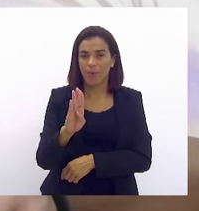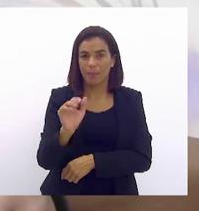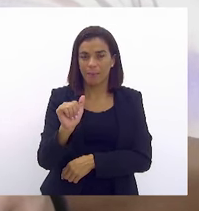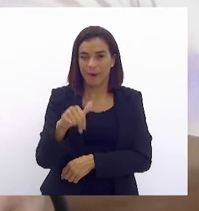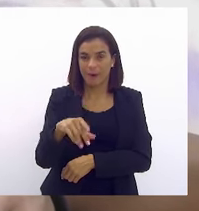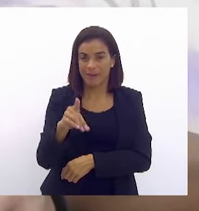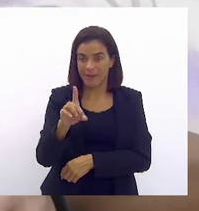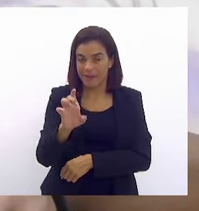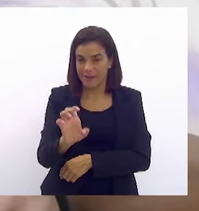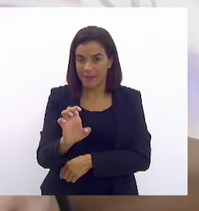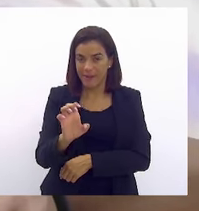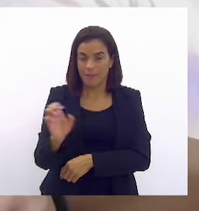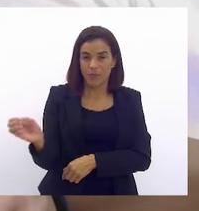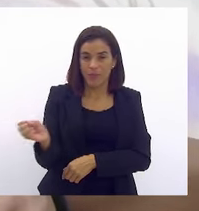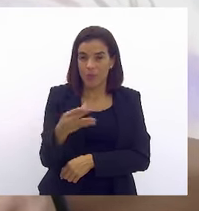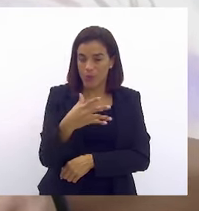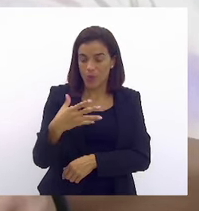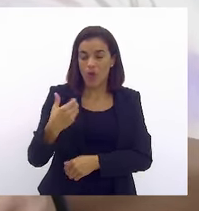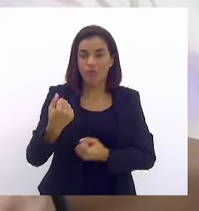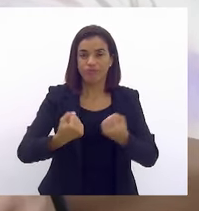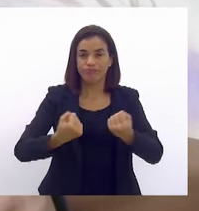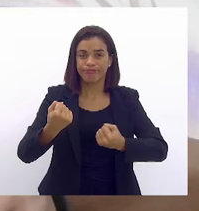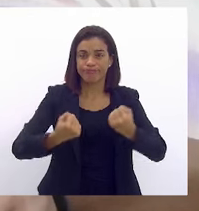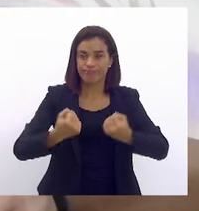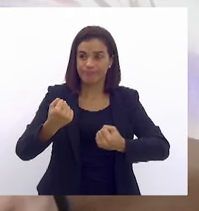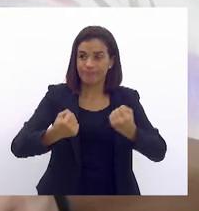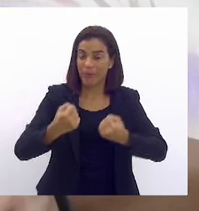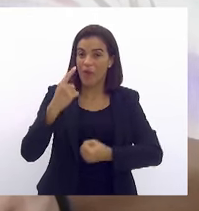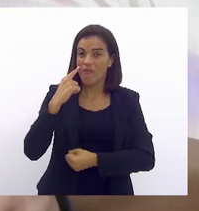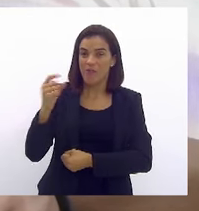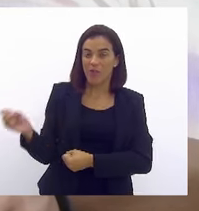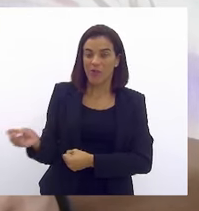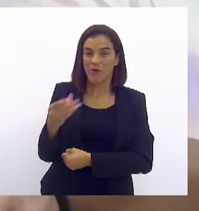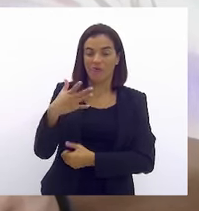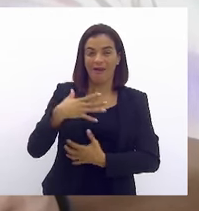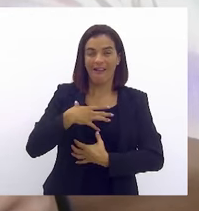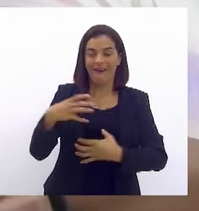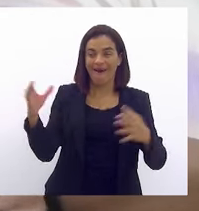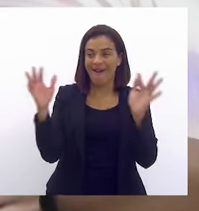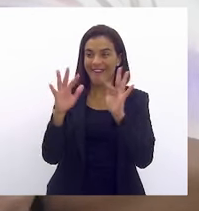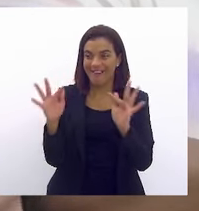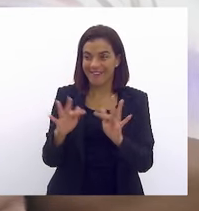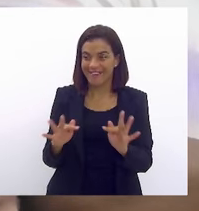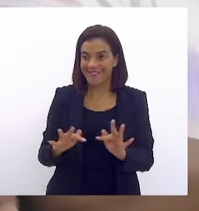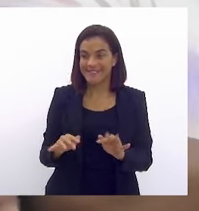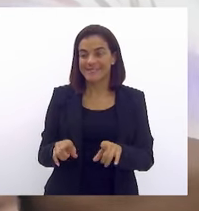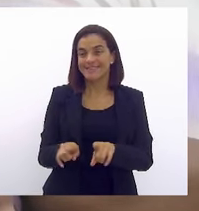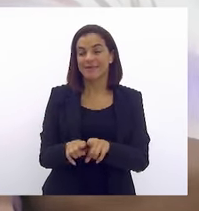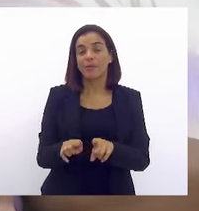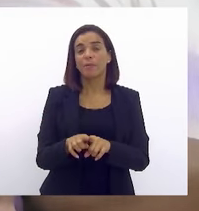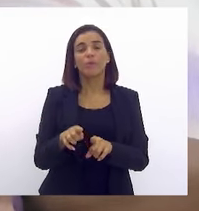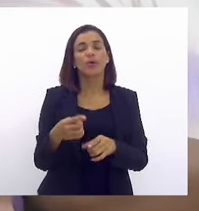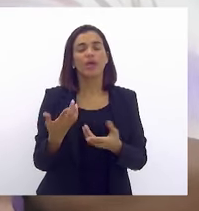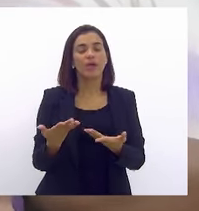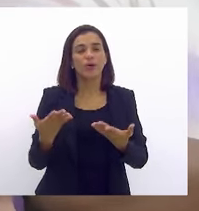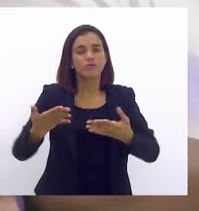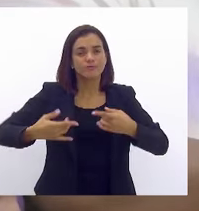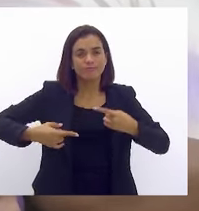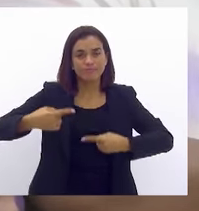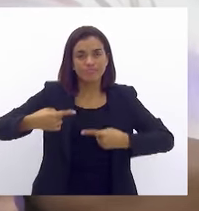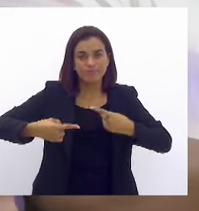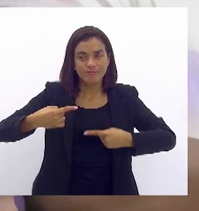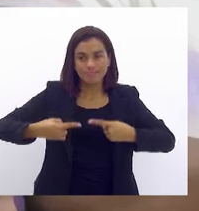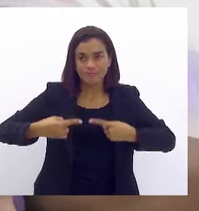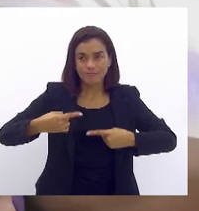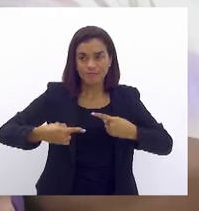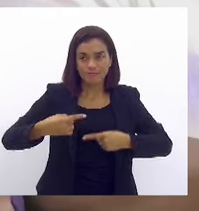novas viaturas da guarnição de vocês. Fiquei muito feliz em ver. E a pauta aqui é o seguinte: a